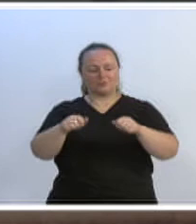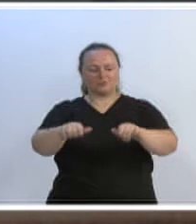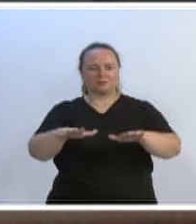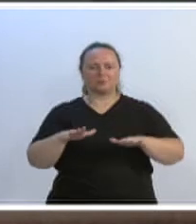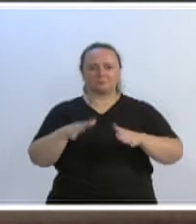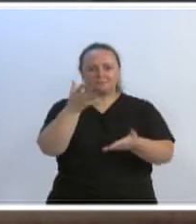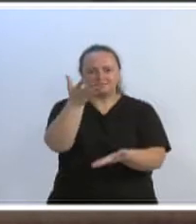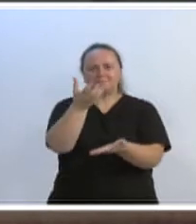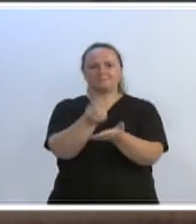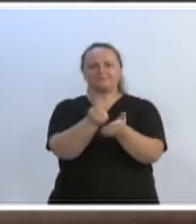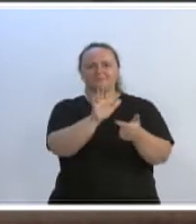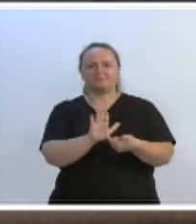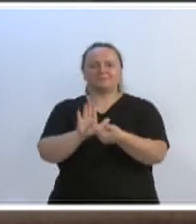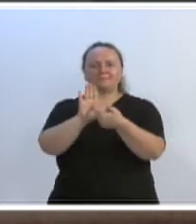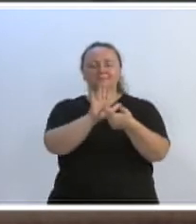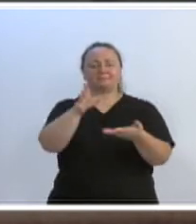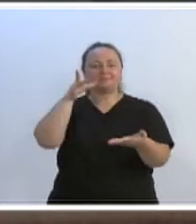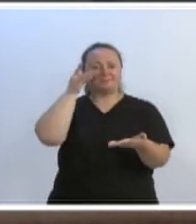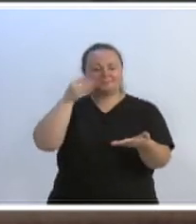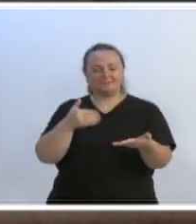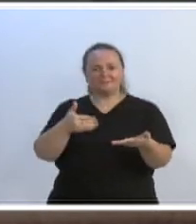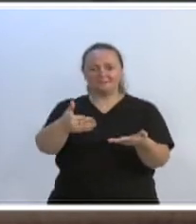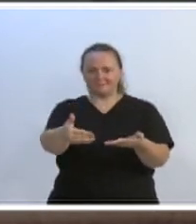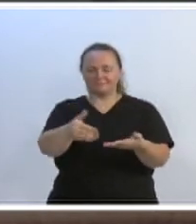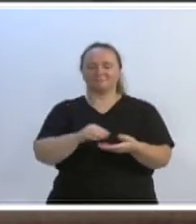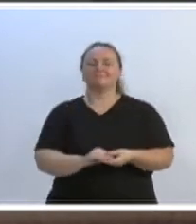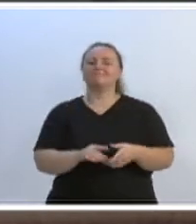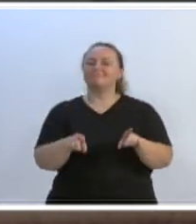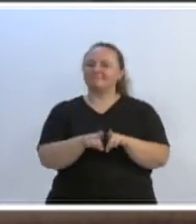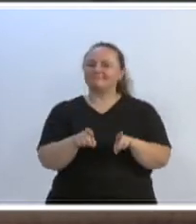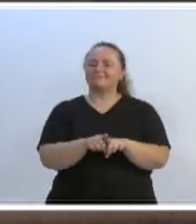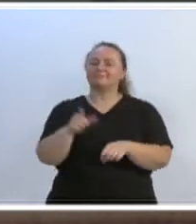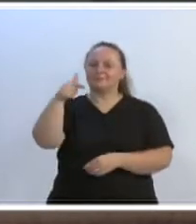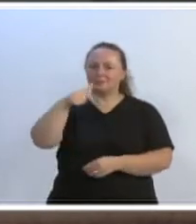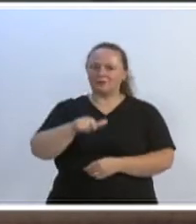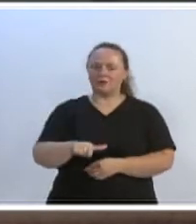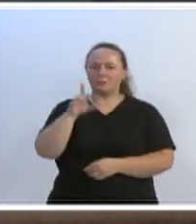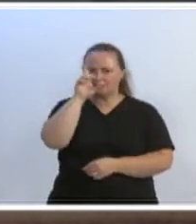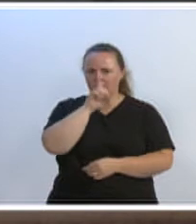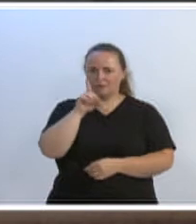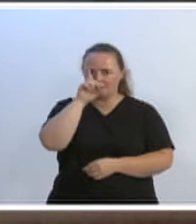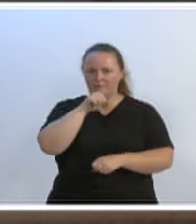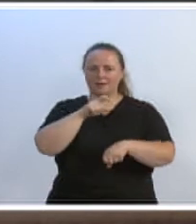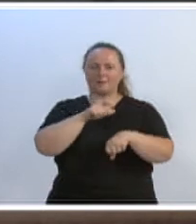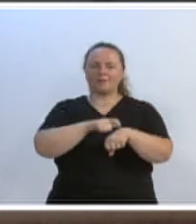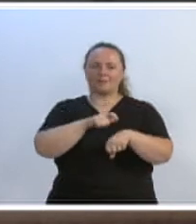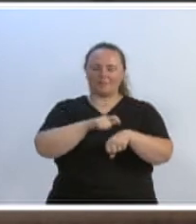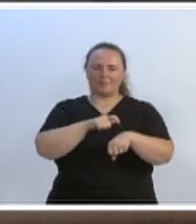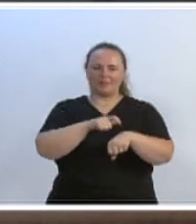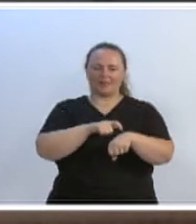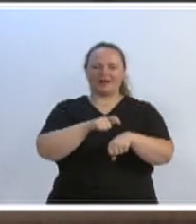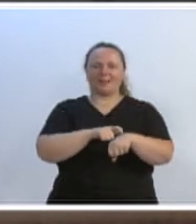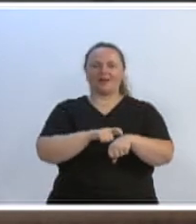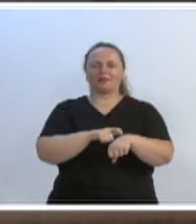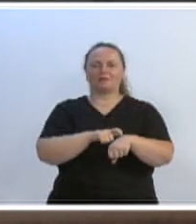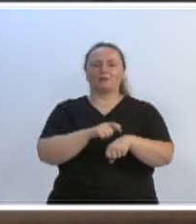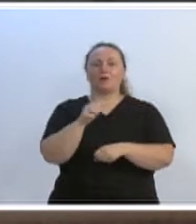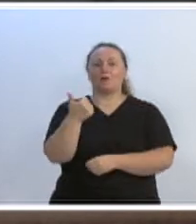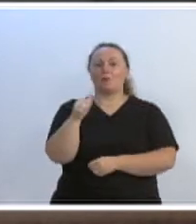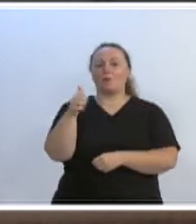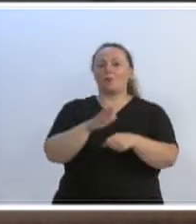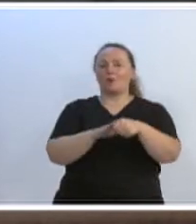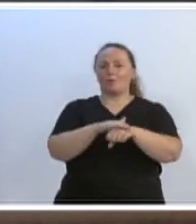âmbito mais local, essa, até então, até o advento do Blumenau em Cadernos e com a sua propulsão e propagação,